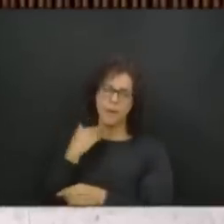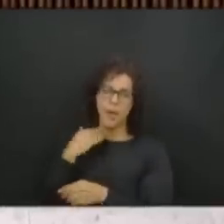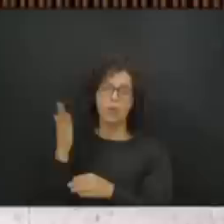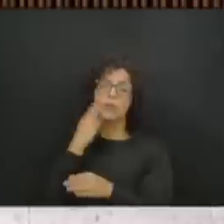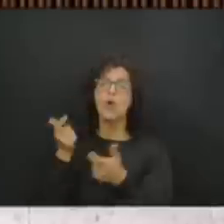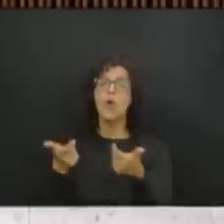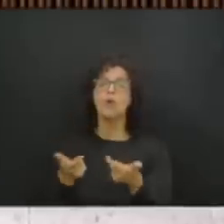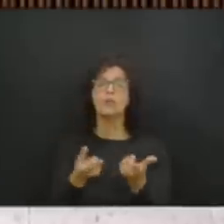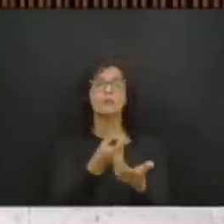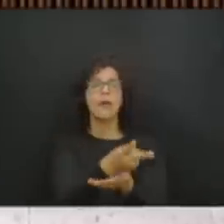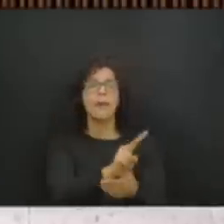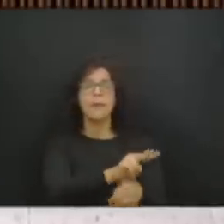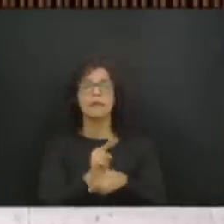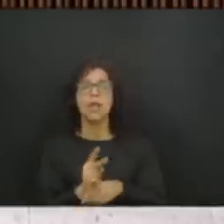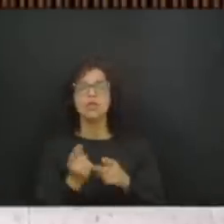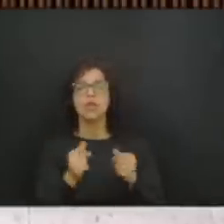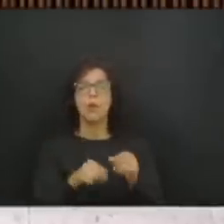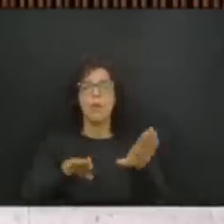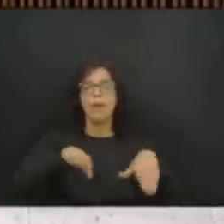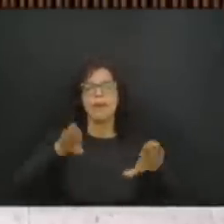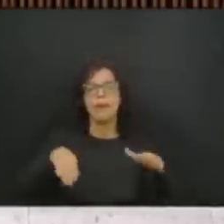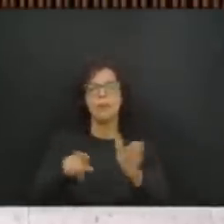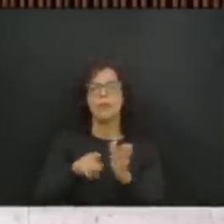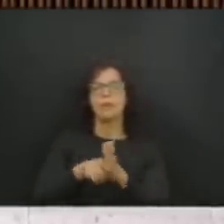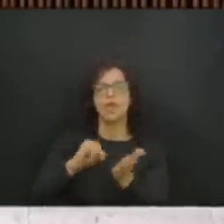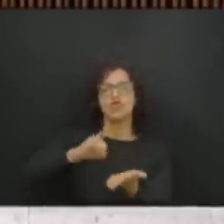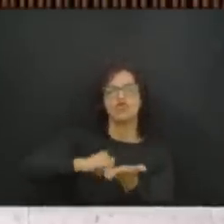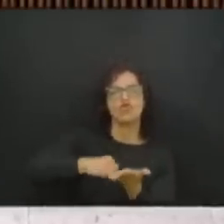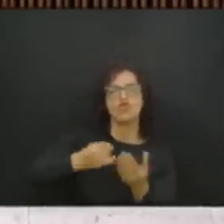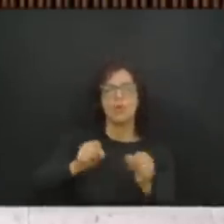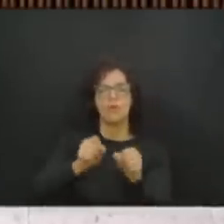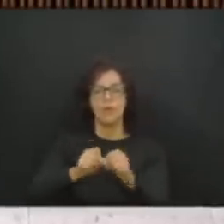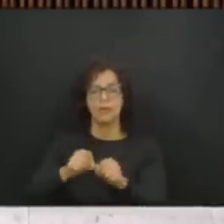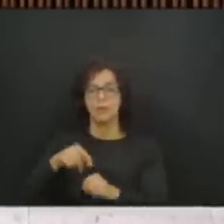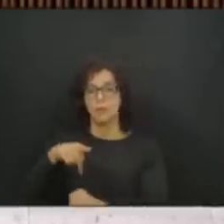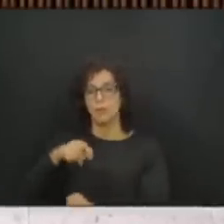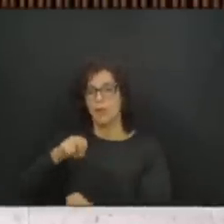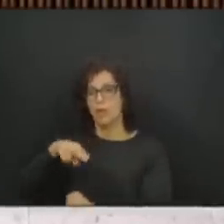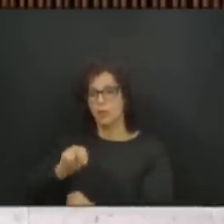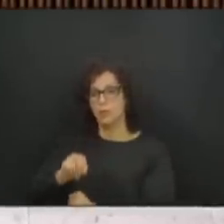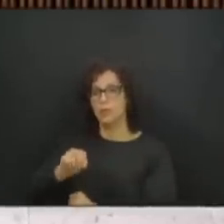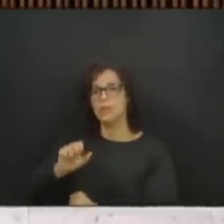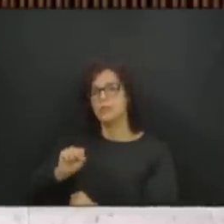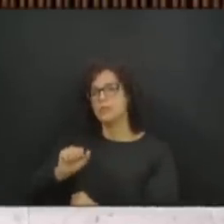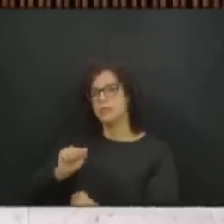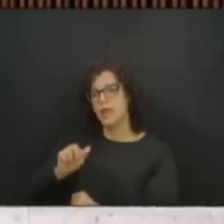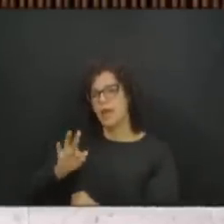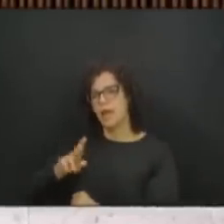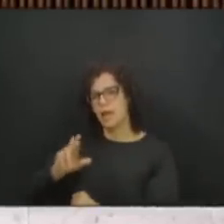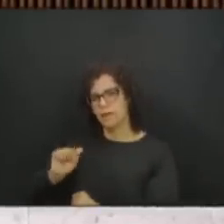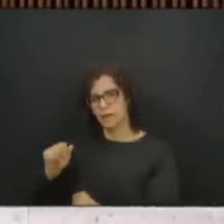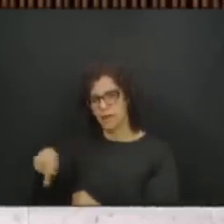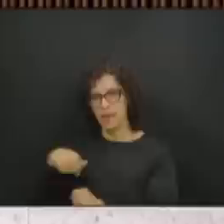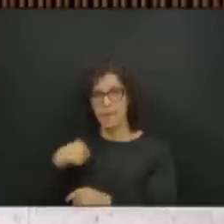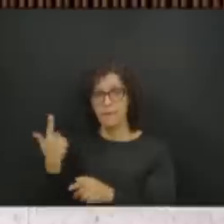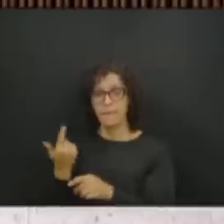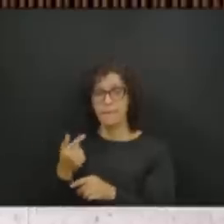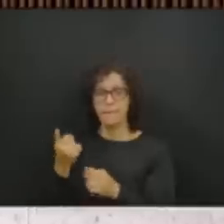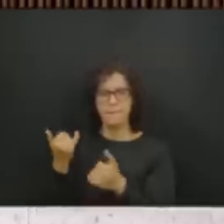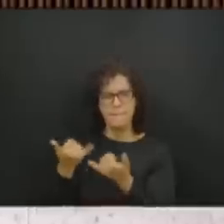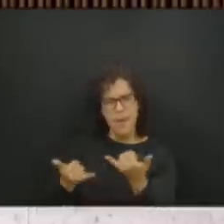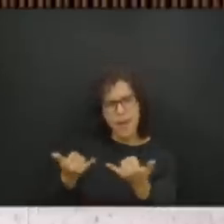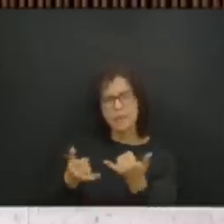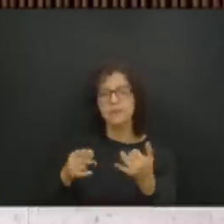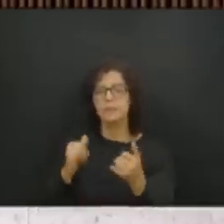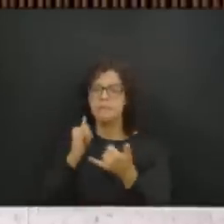do qual a fonte Como que o governo vai equalizar Por que o plano safra Na verdade só é uma parte